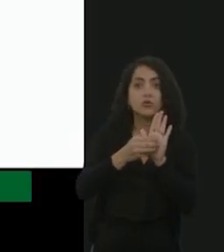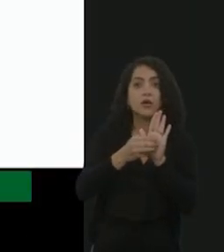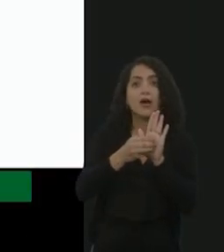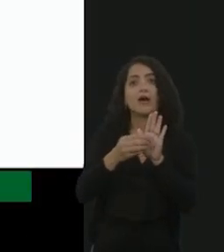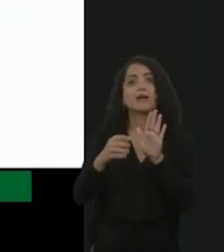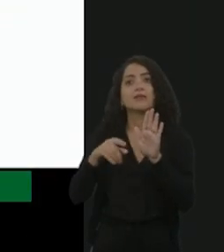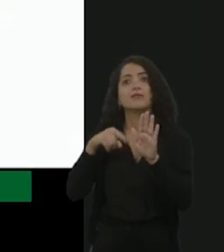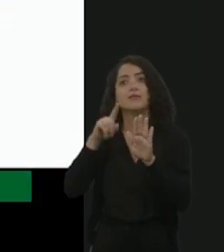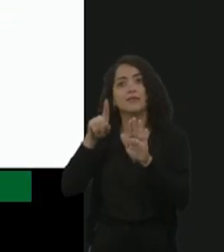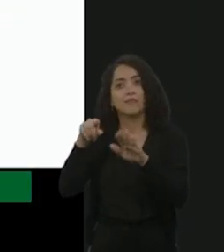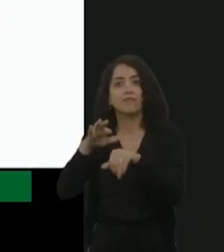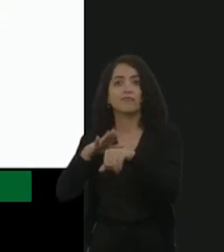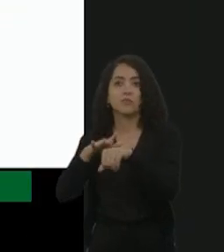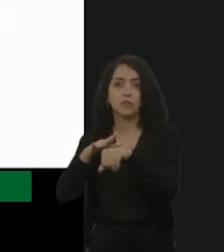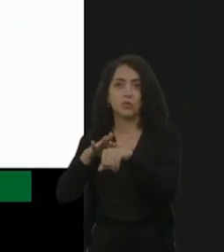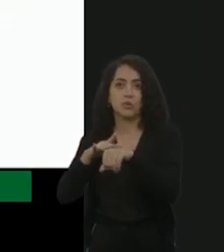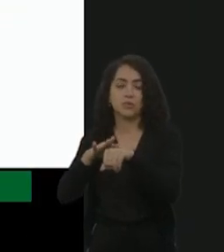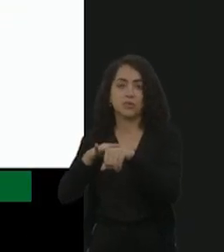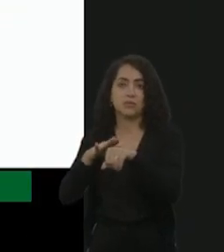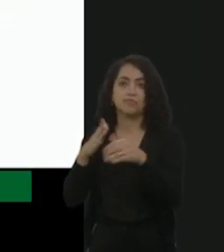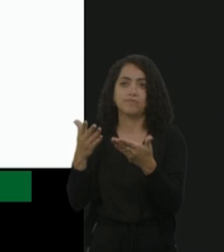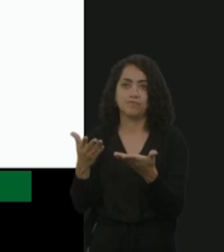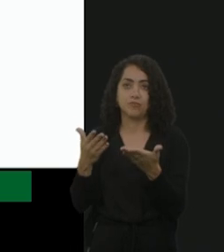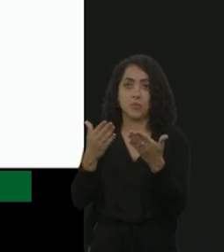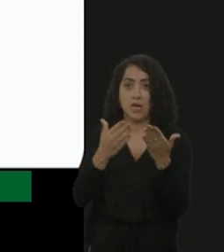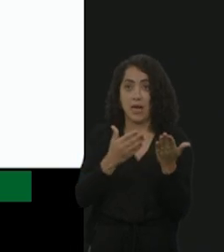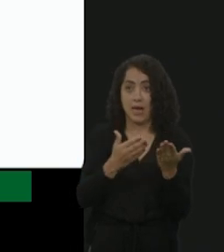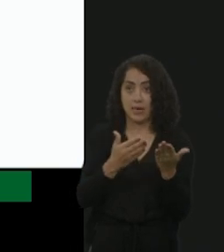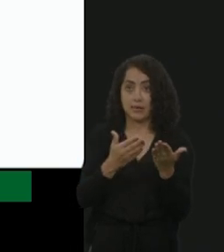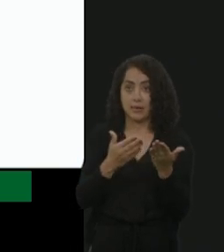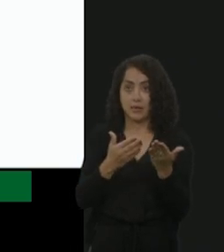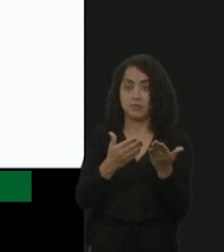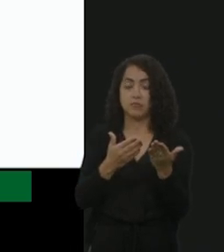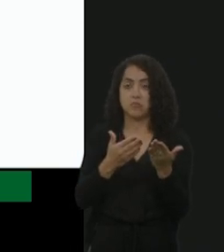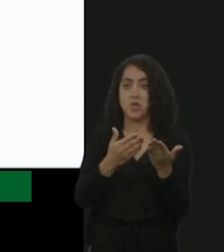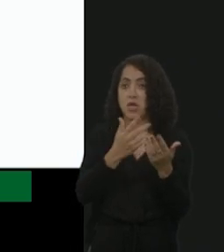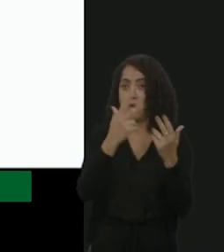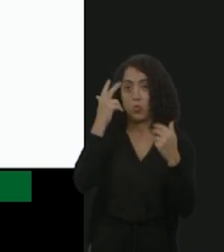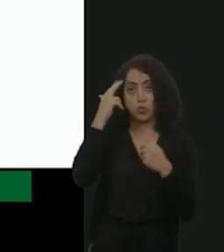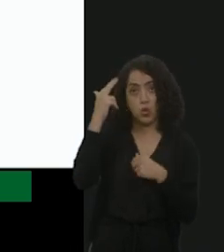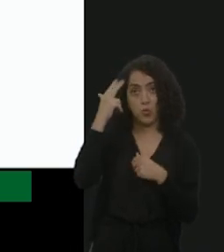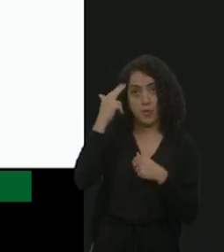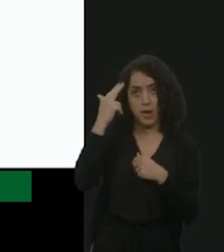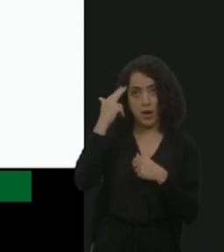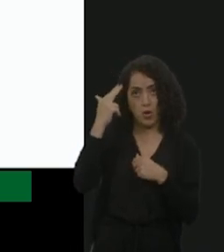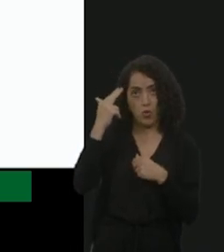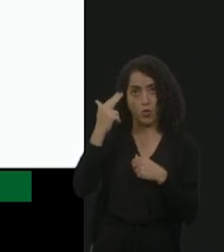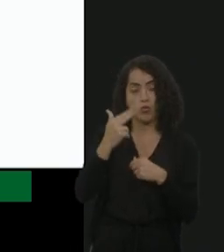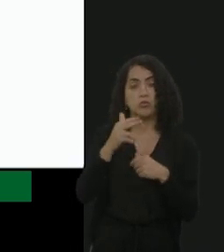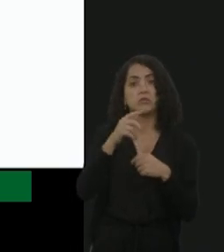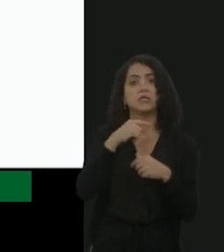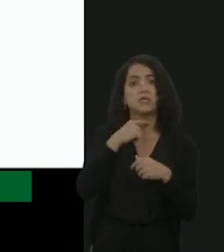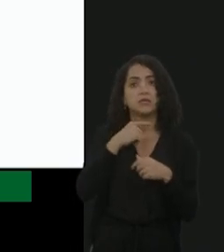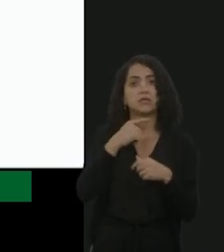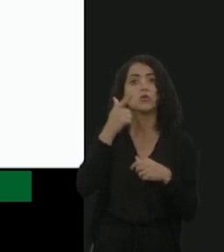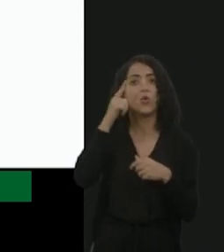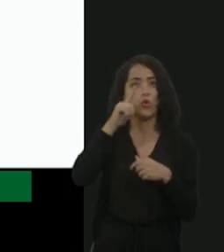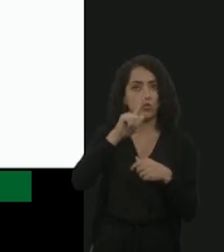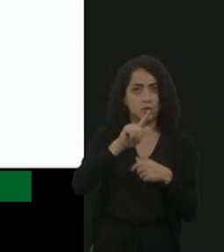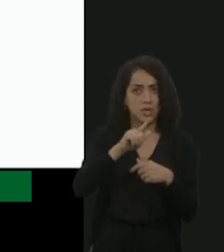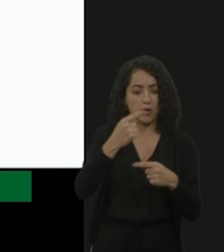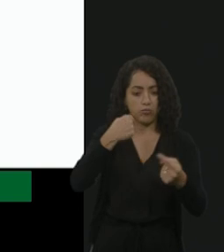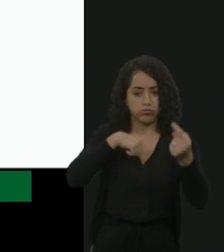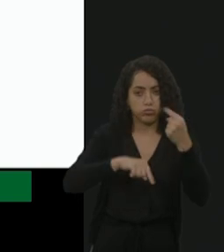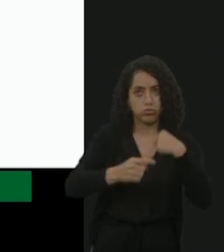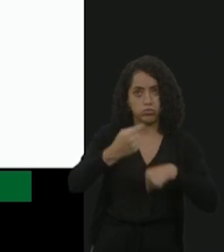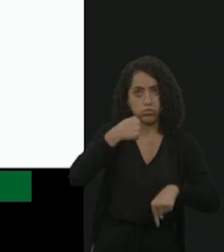doença. Então, aqui, um lisossomo normal, que está conseguindo metabolizar